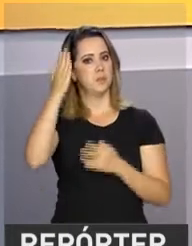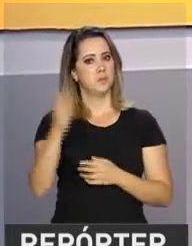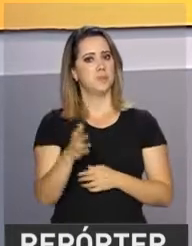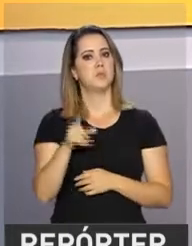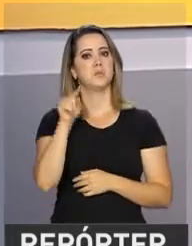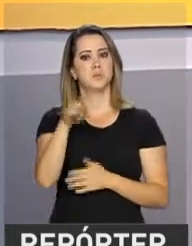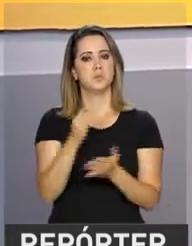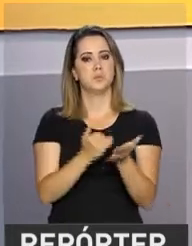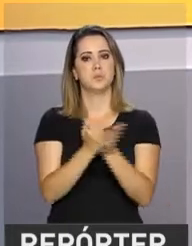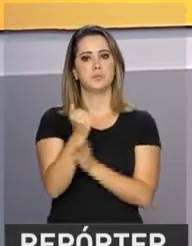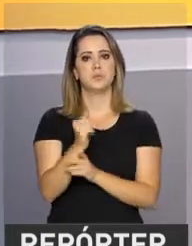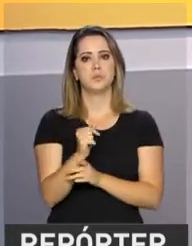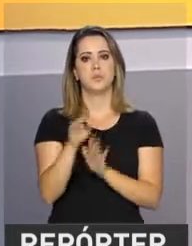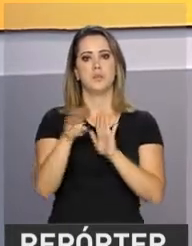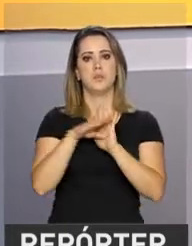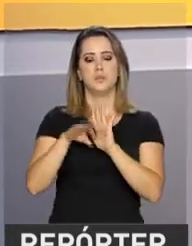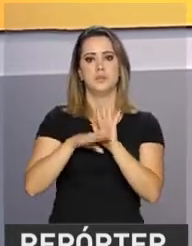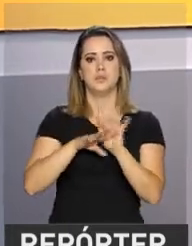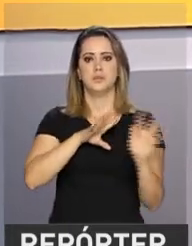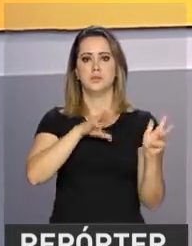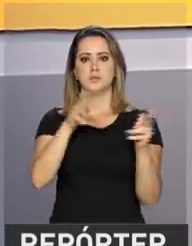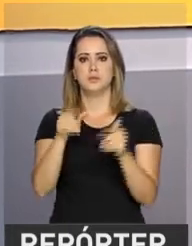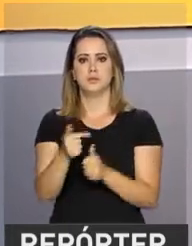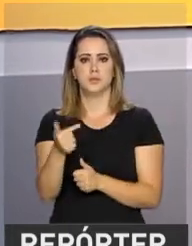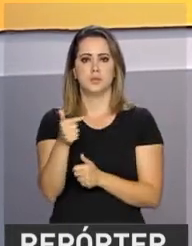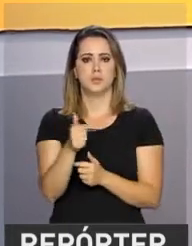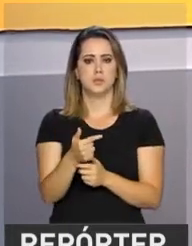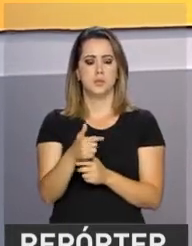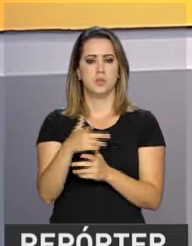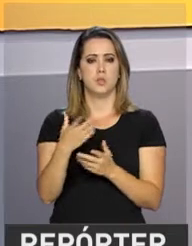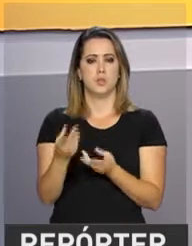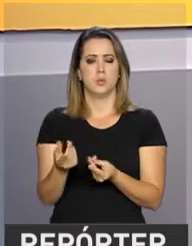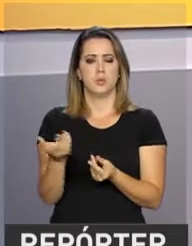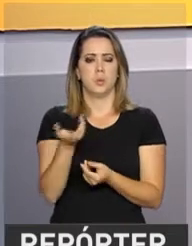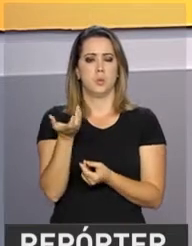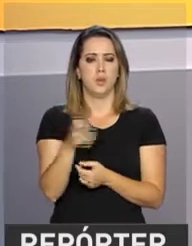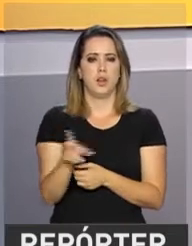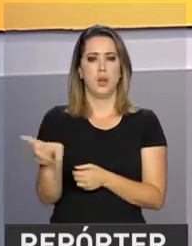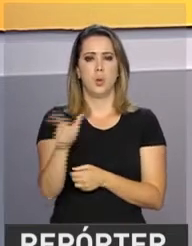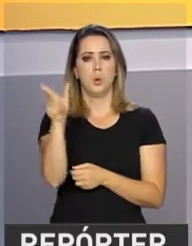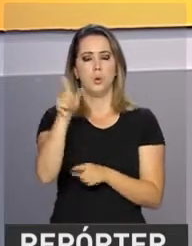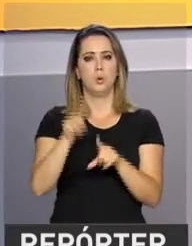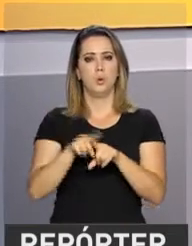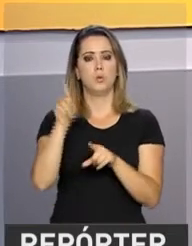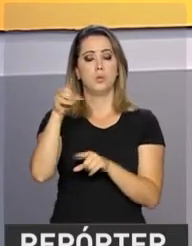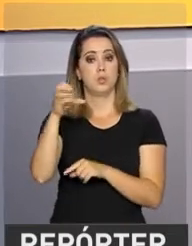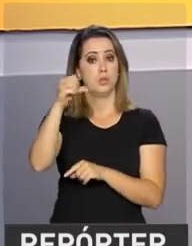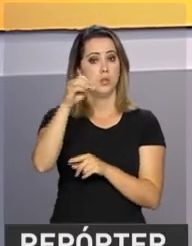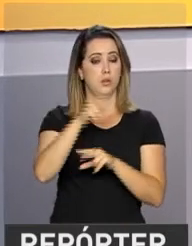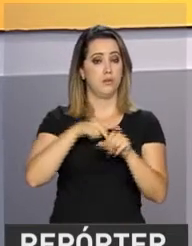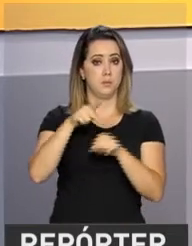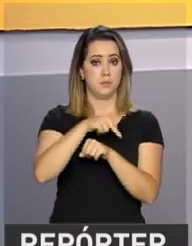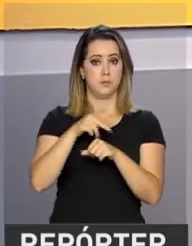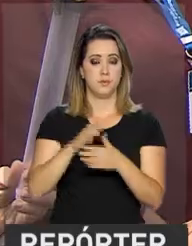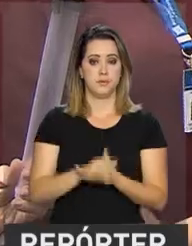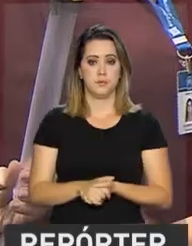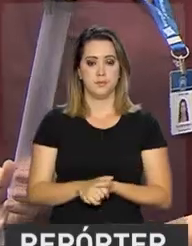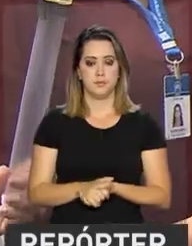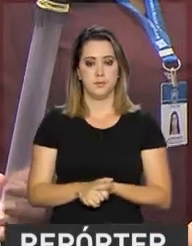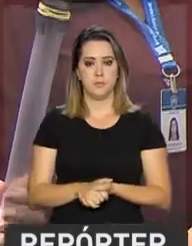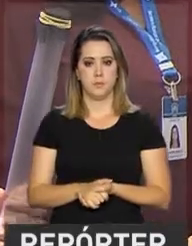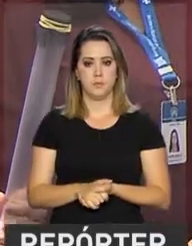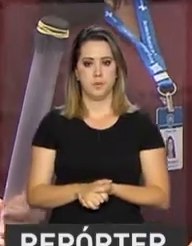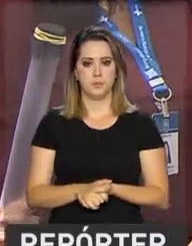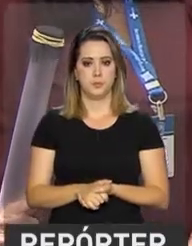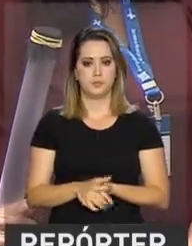A iniciativa é parte de um projeto mundial sem fins lucrativos e é replicada em 9 países.